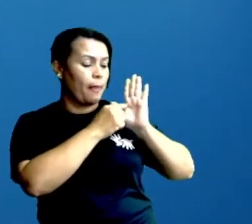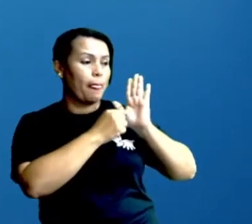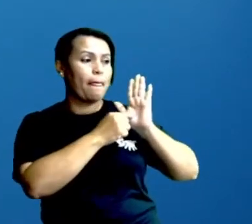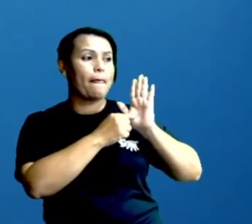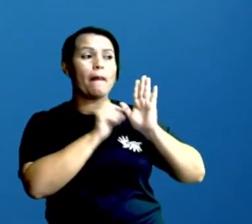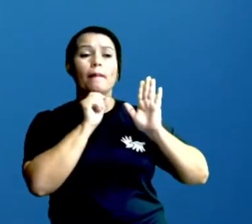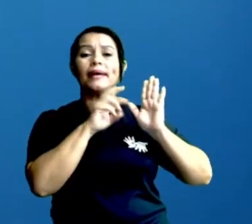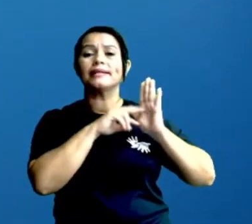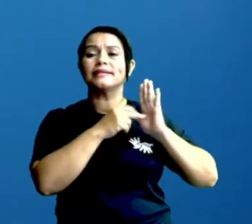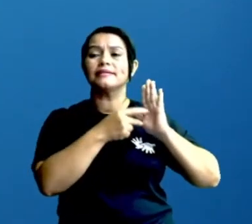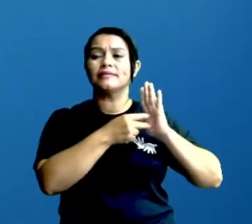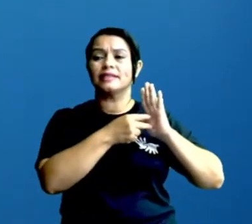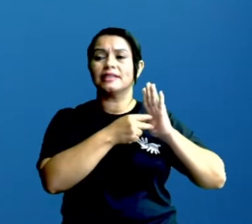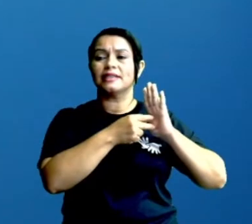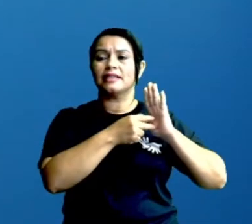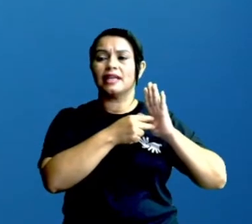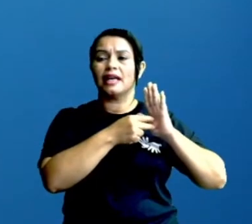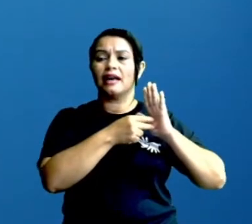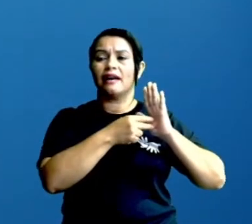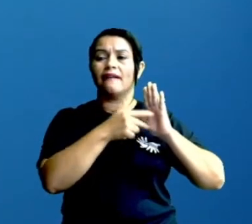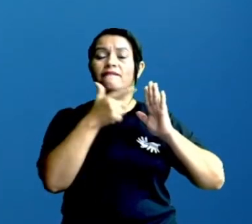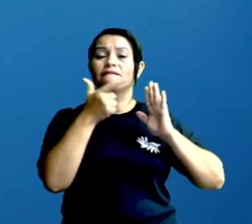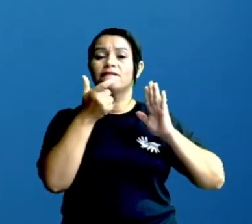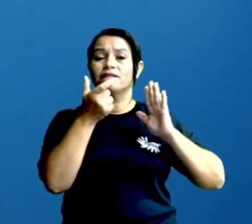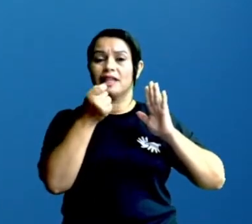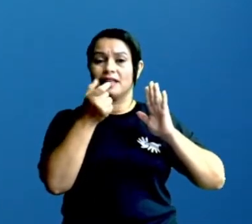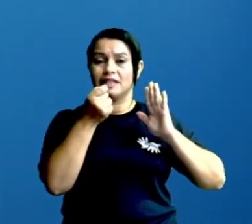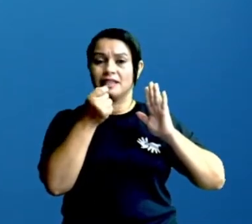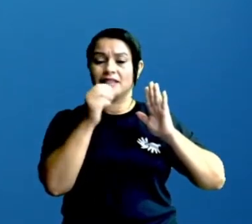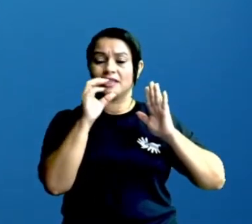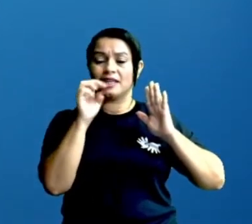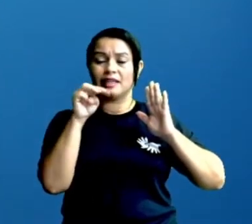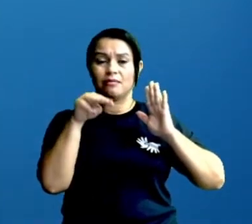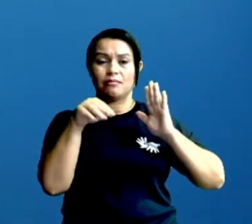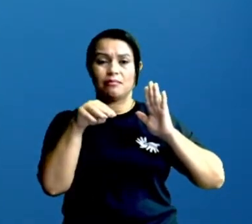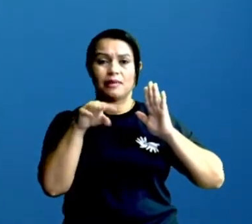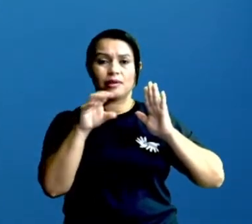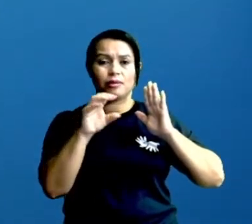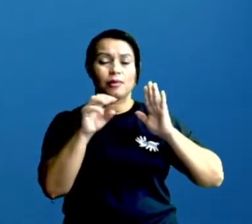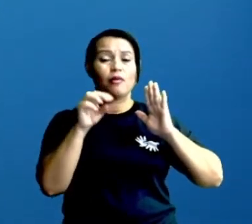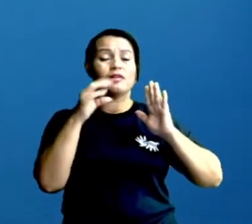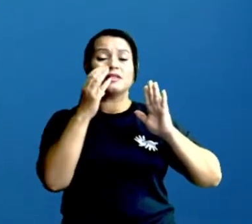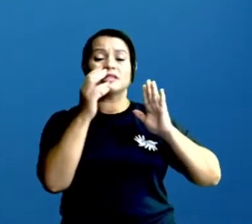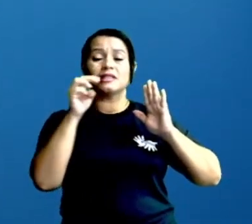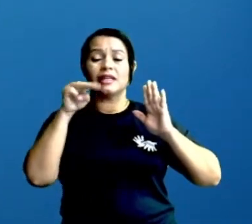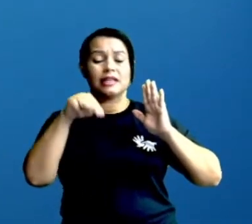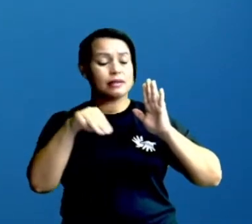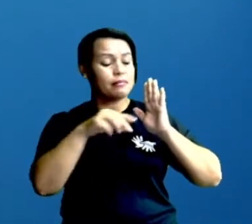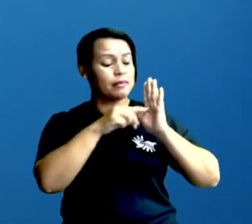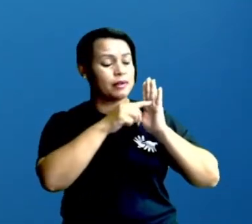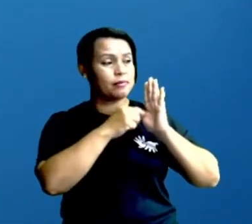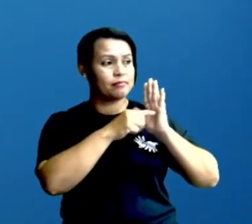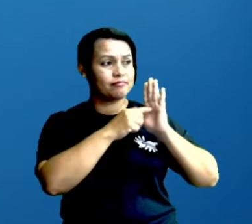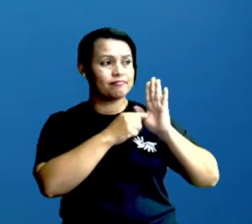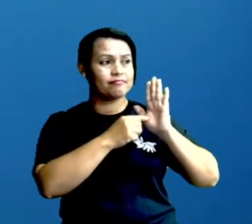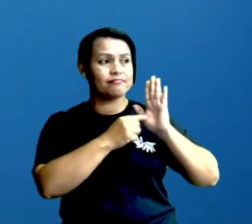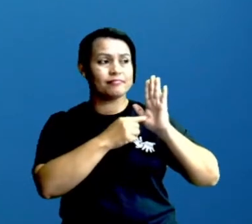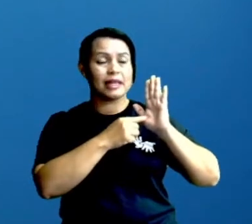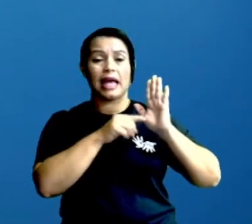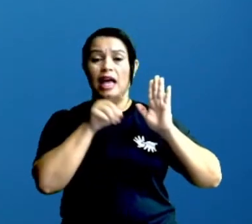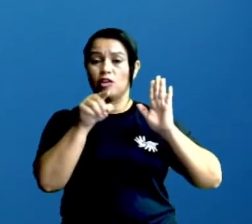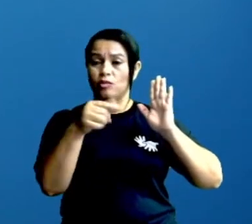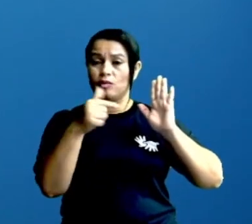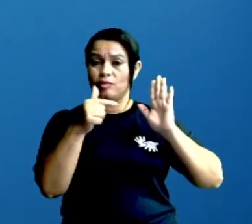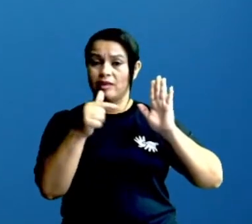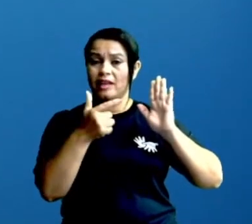nossa mão, ele equivale a 20 centímetros, tá certo? O palmo da nossa mão, de uma mão adulta, tá? Se a sua